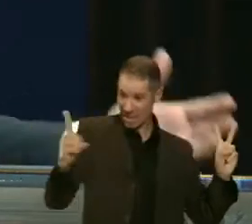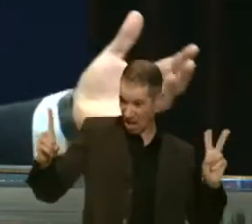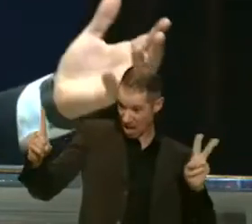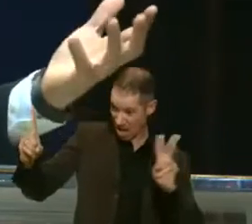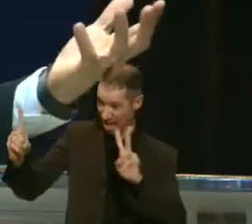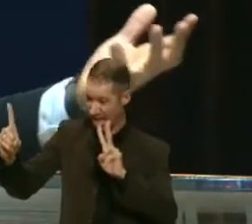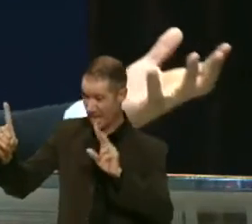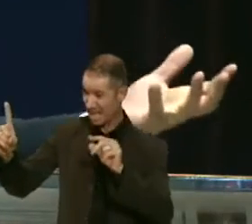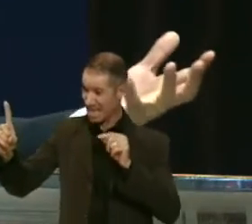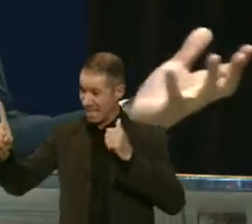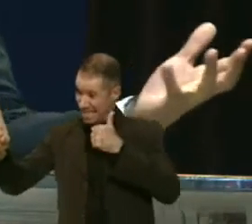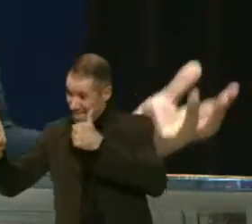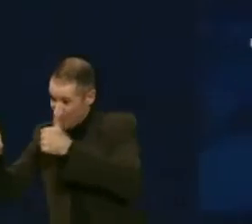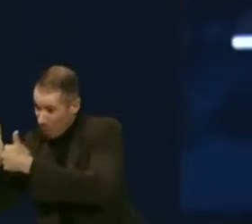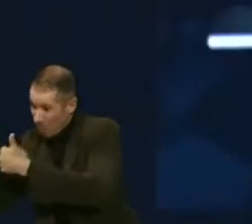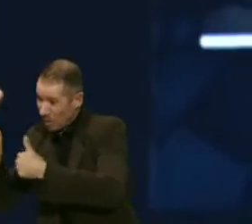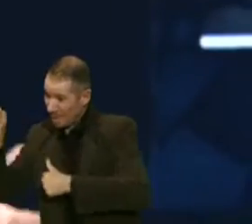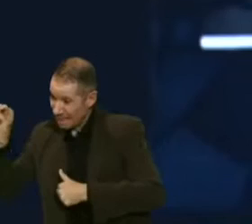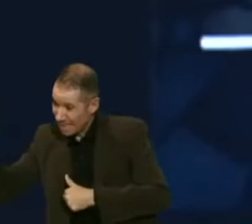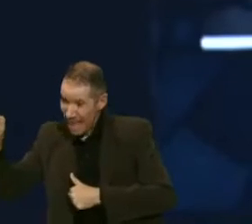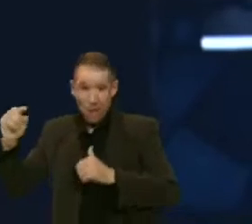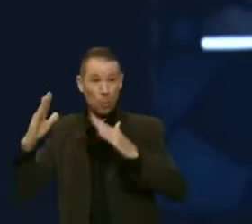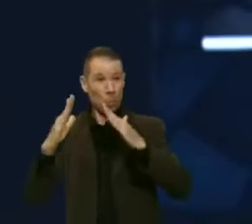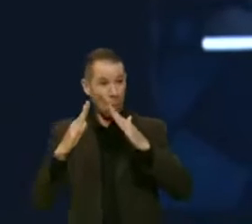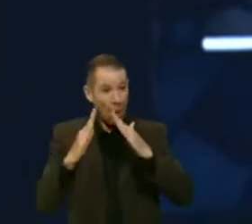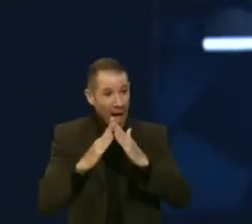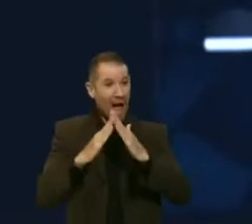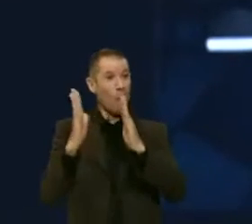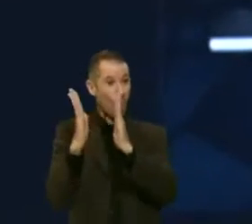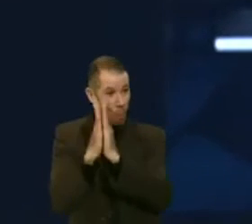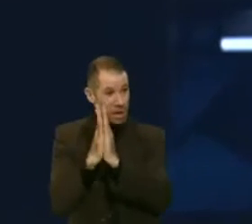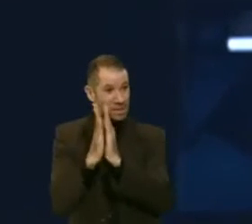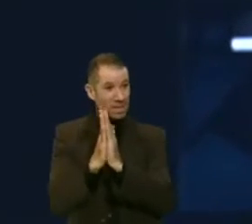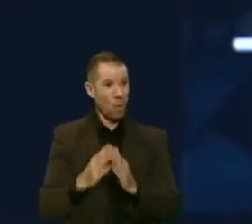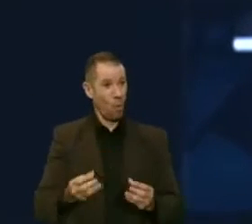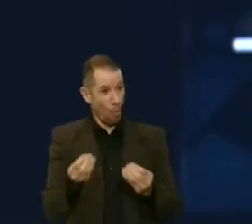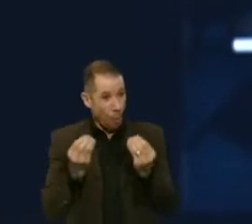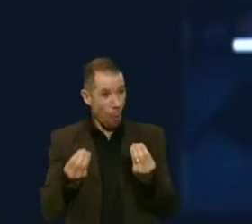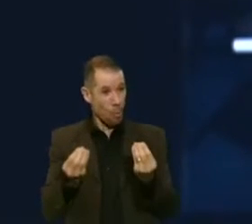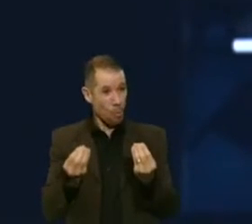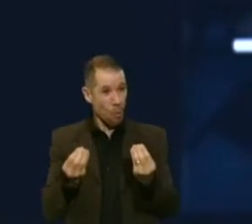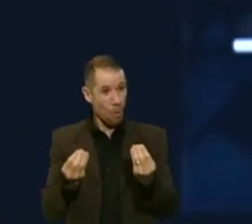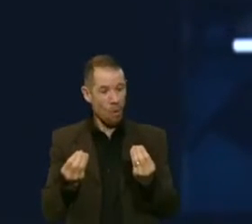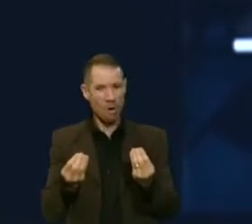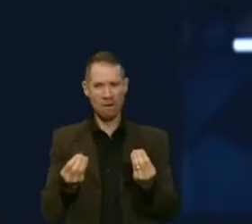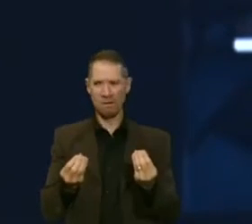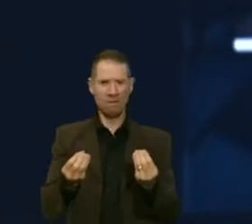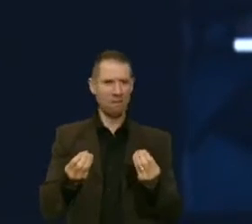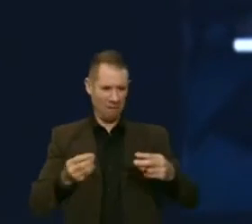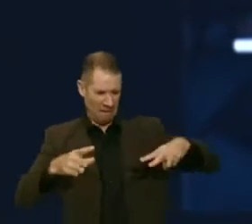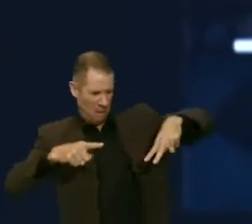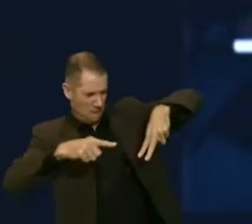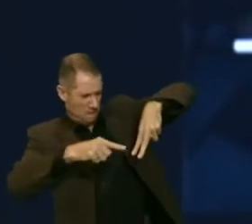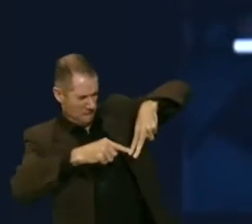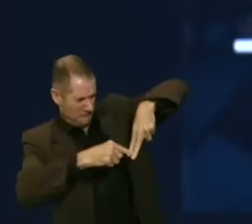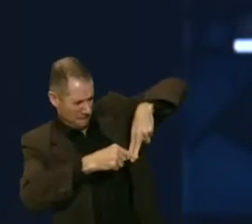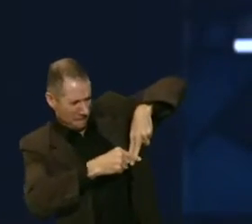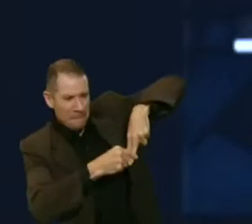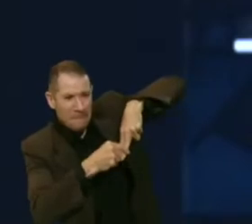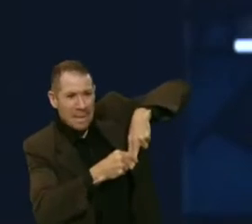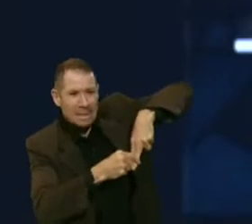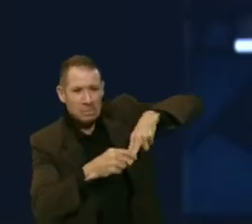Mas agora não tem como ir ao lugar de oração. Os pés estão presos no tronco.